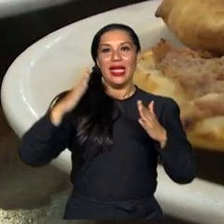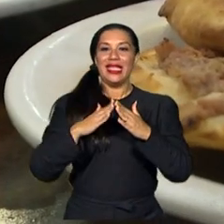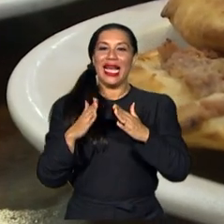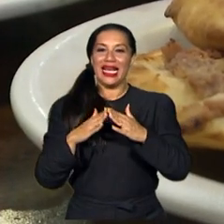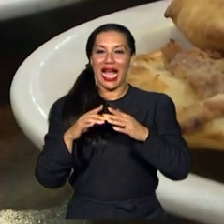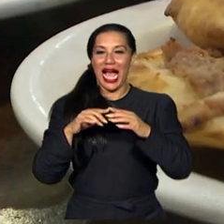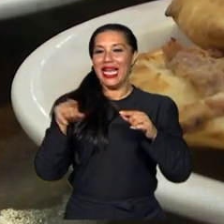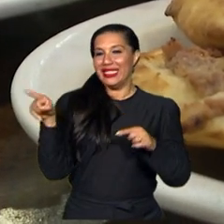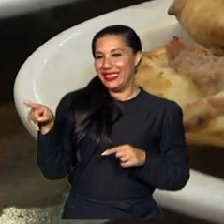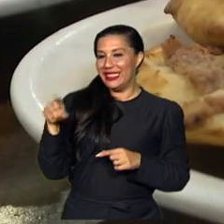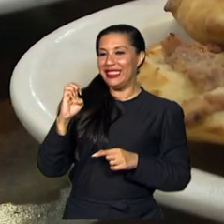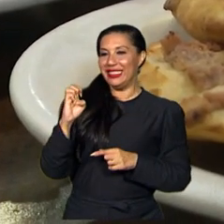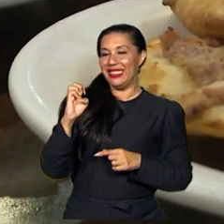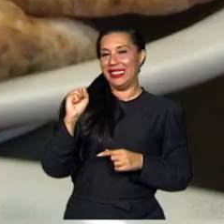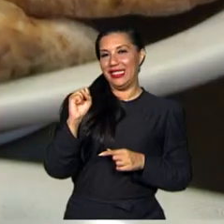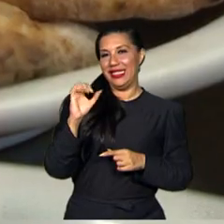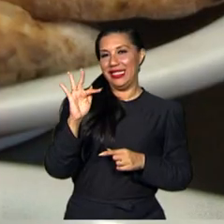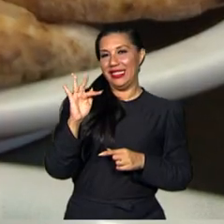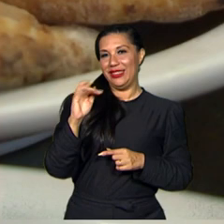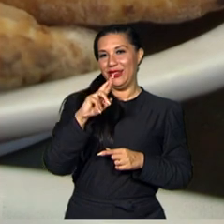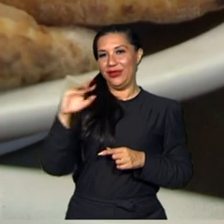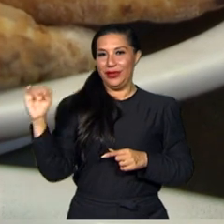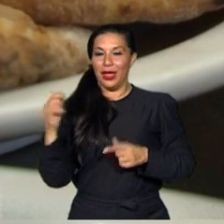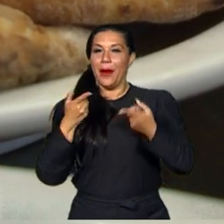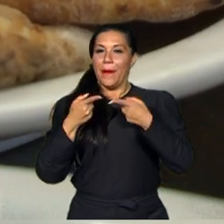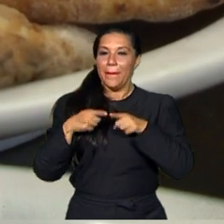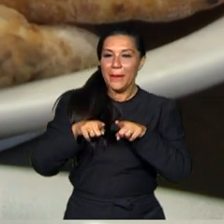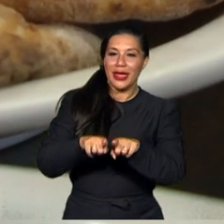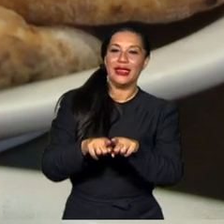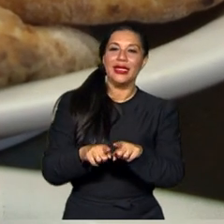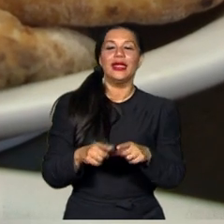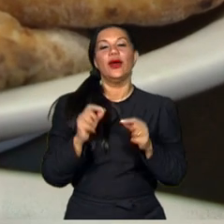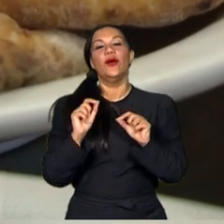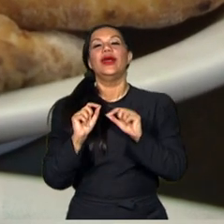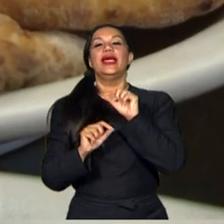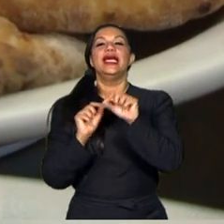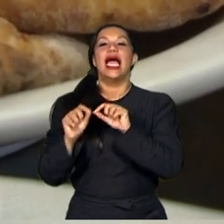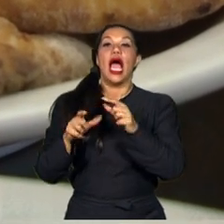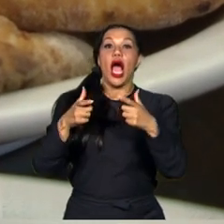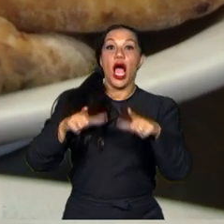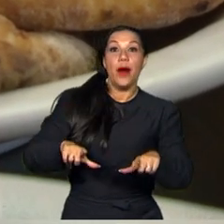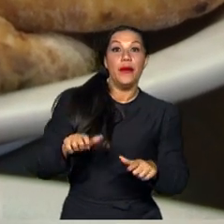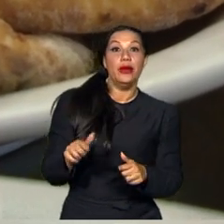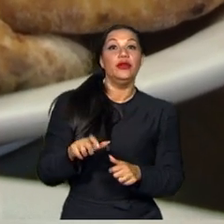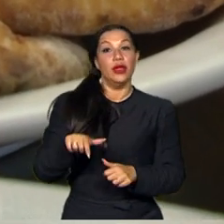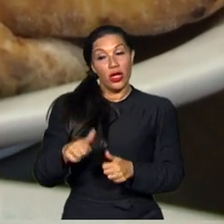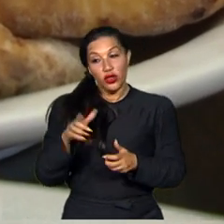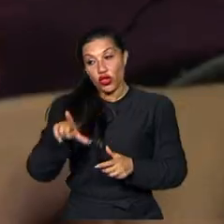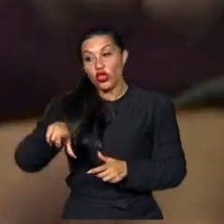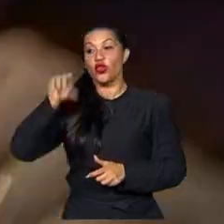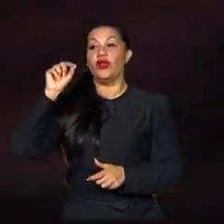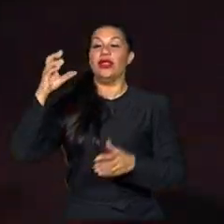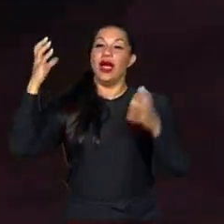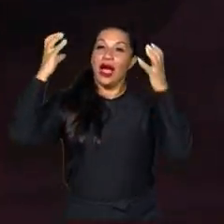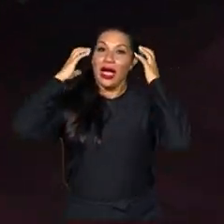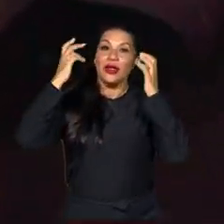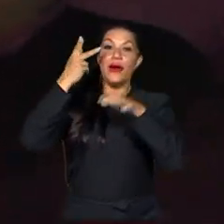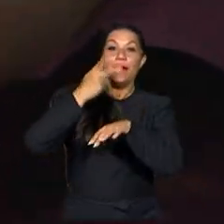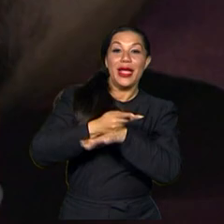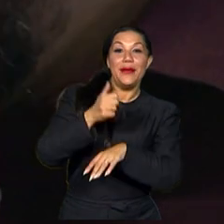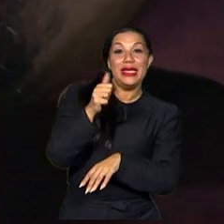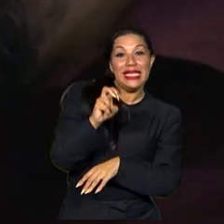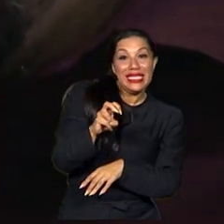Esfirras, para participar de uma parceria. O melhor em campo, escolhido pela rádio, levaria como prêmio